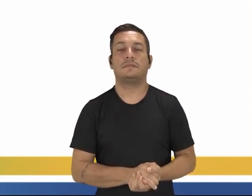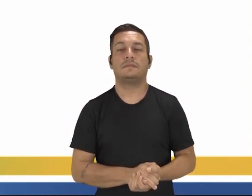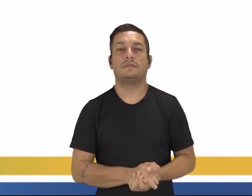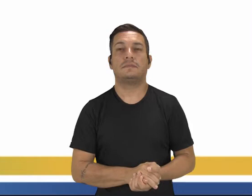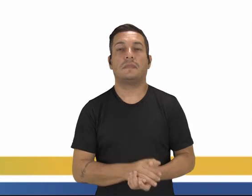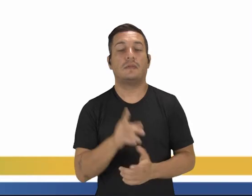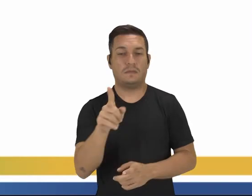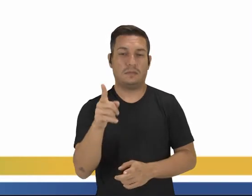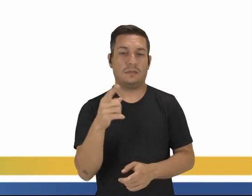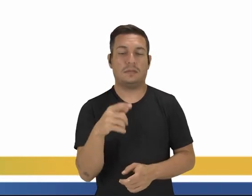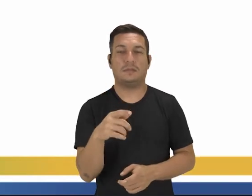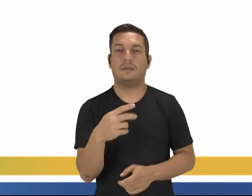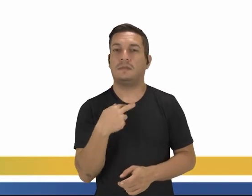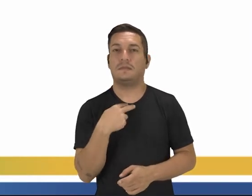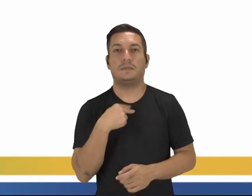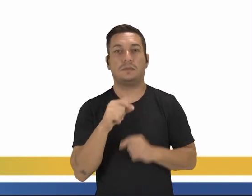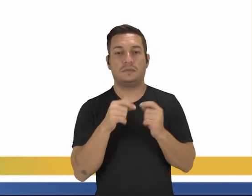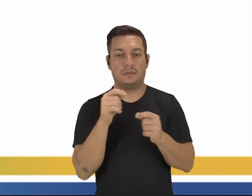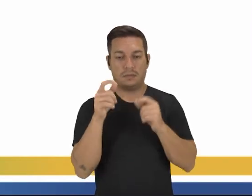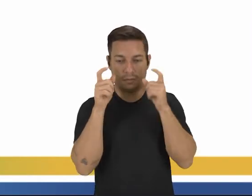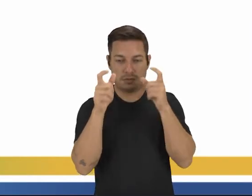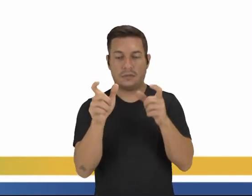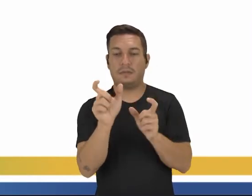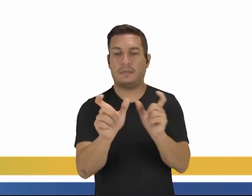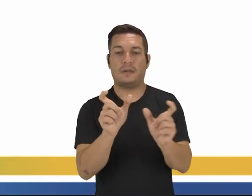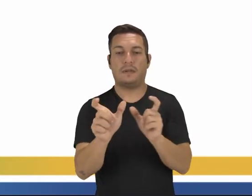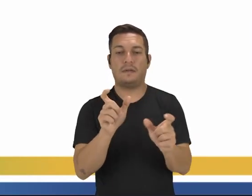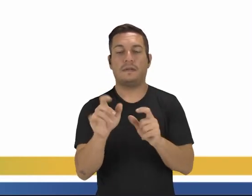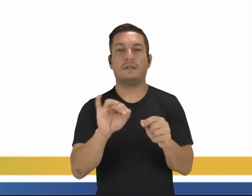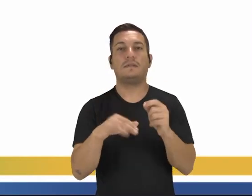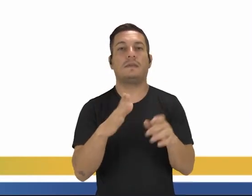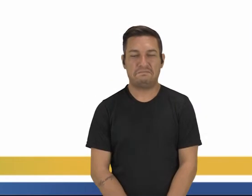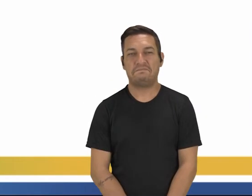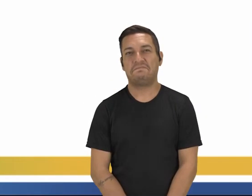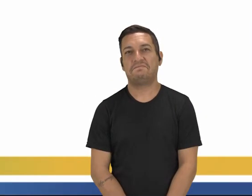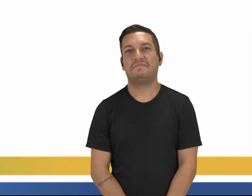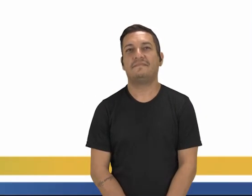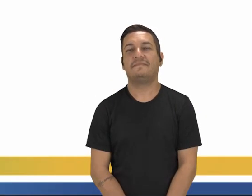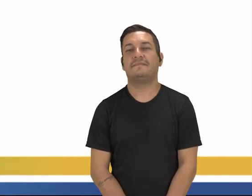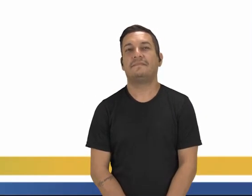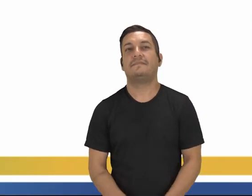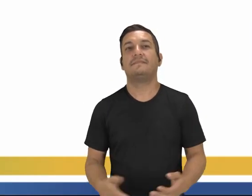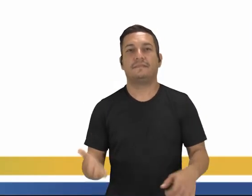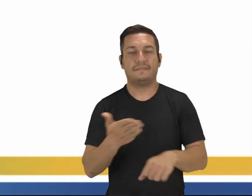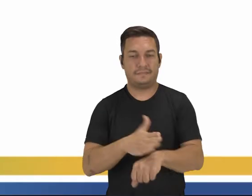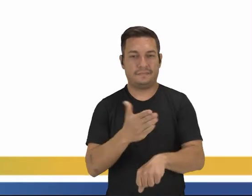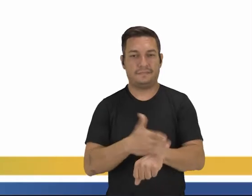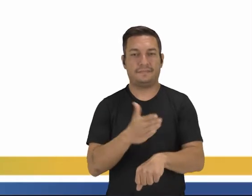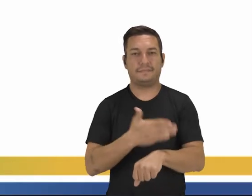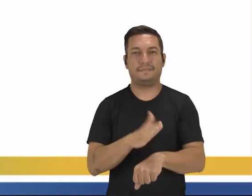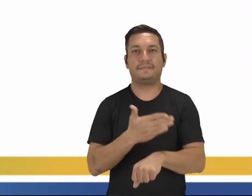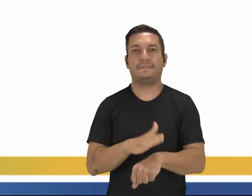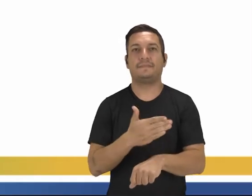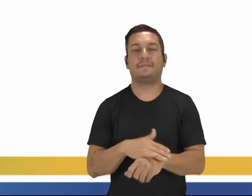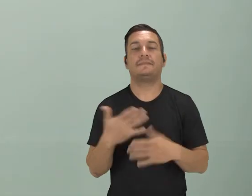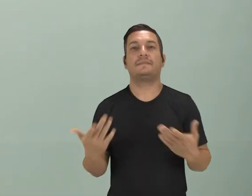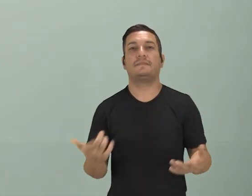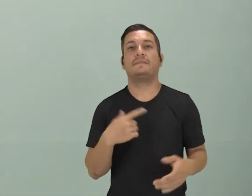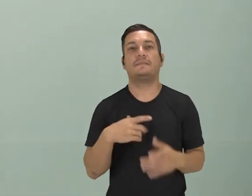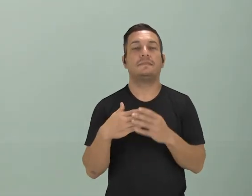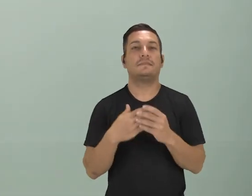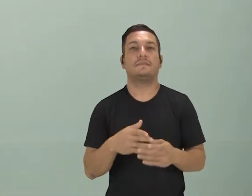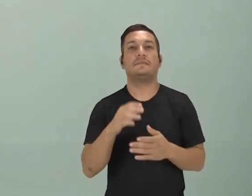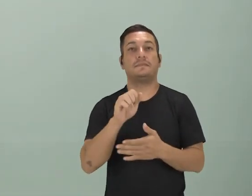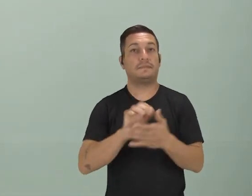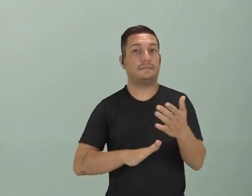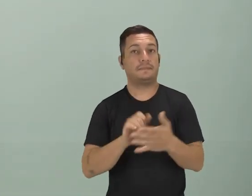sordos. Você não deve dar atenção a palavras que não vão te edificar. Vamos a praticar? Bom, eu trouxe atividade